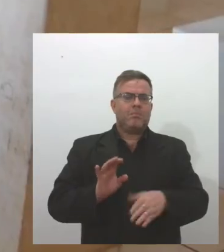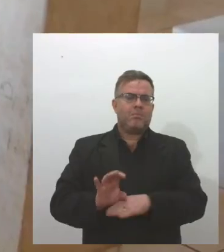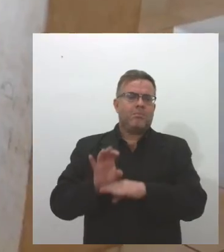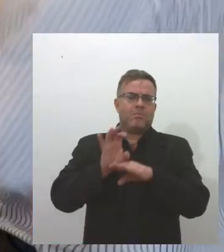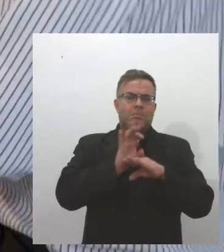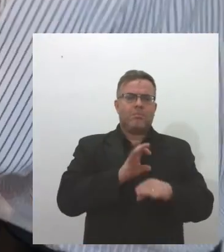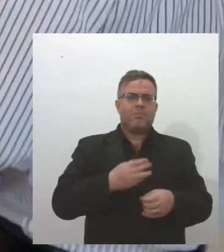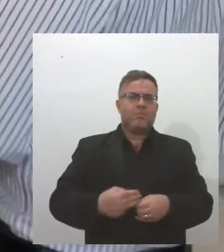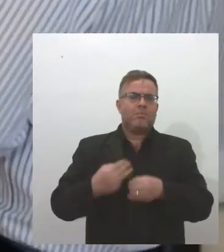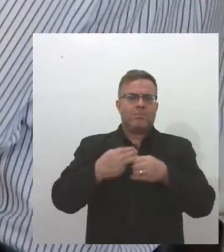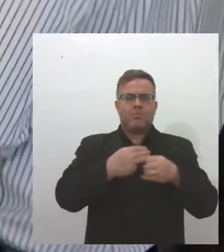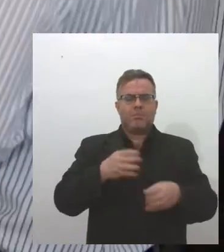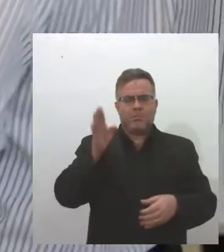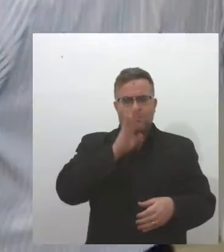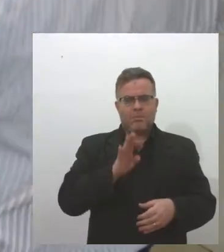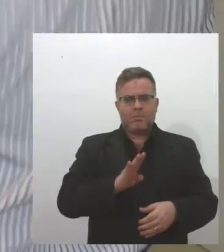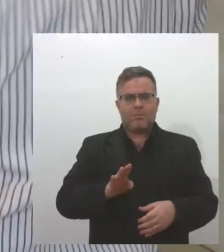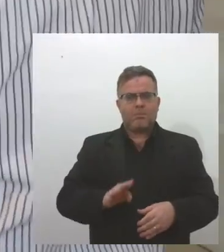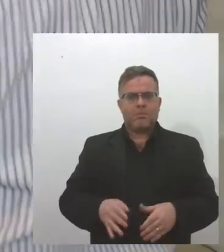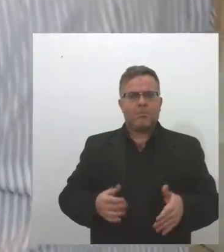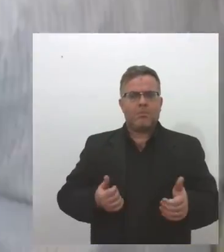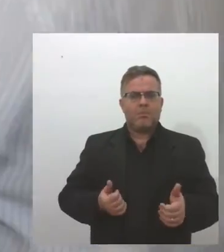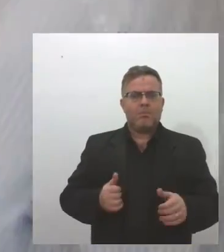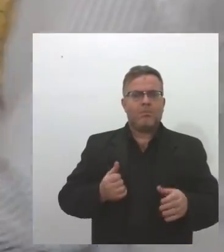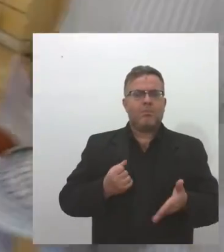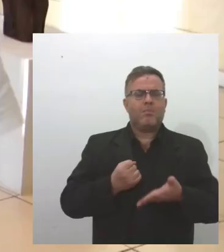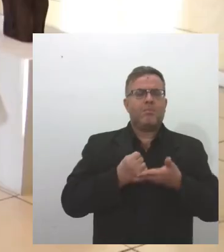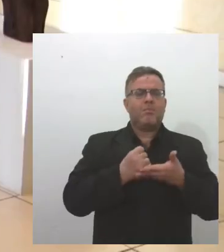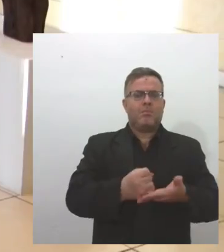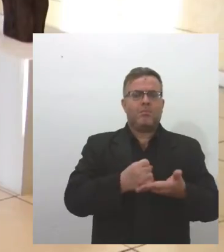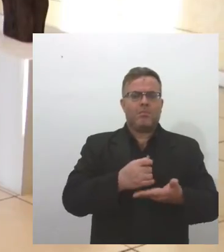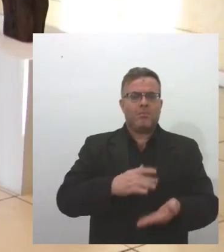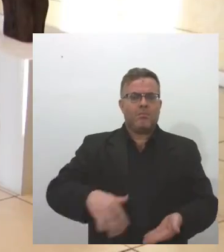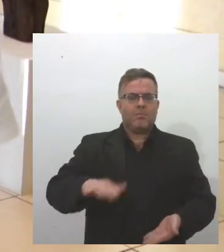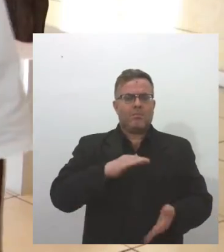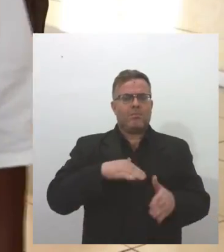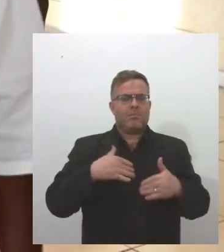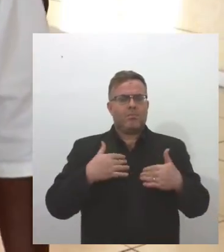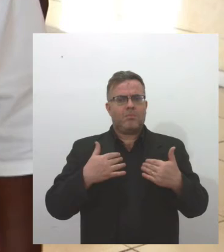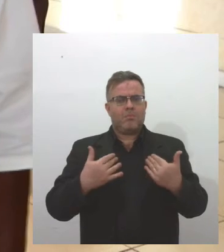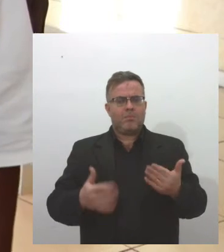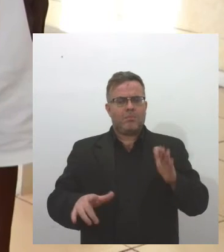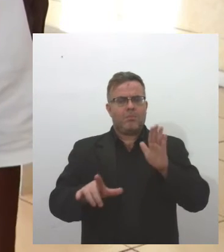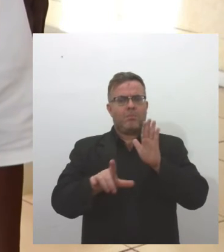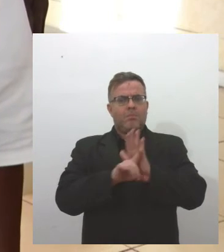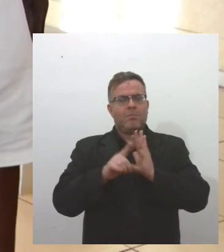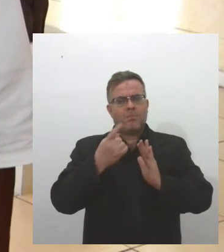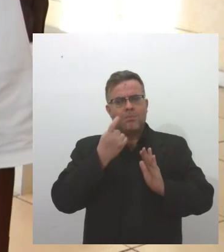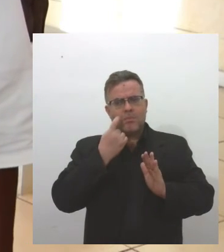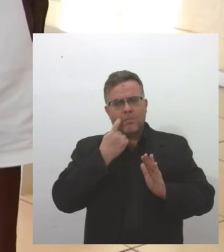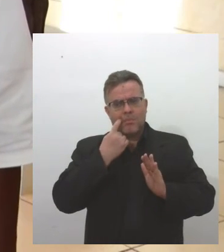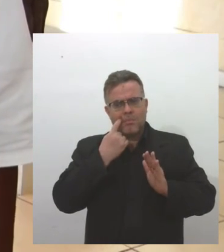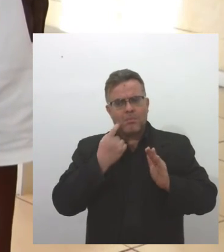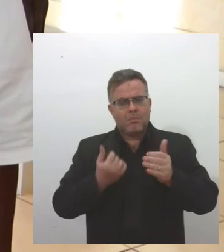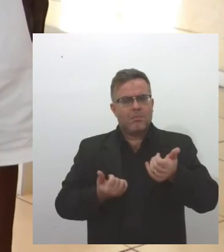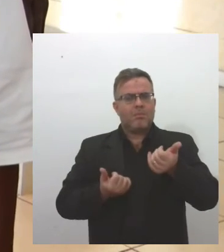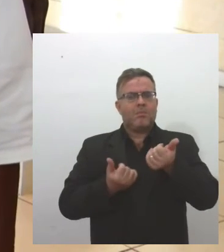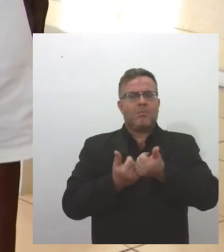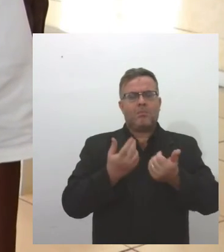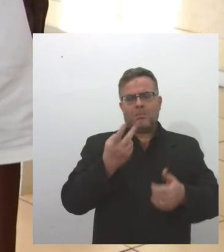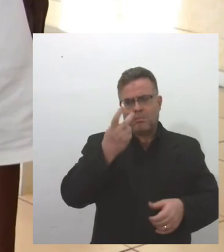municípios brasileiros em socorro à classe artística. A Lei Aldir Blanc caiu como, parece que veio do